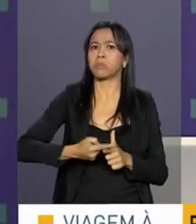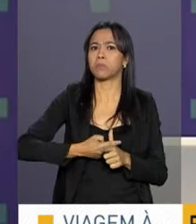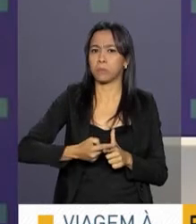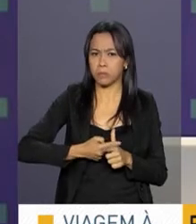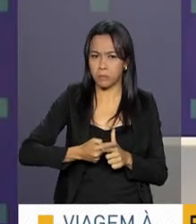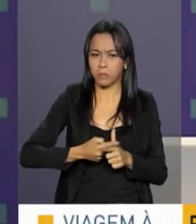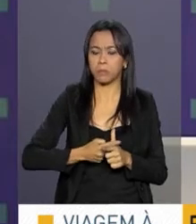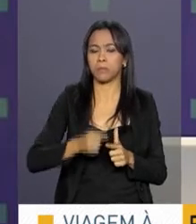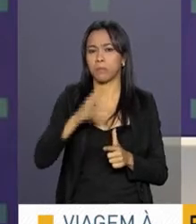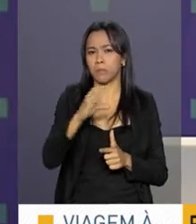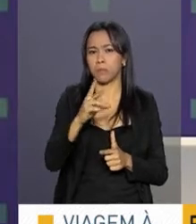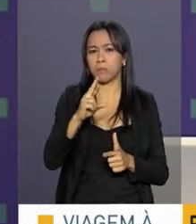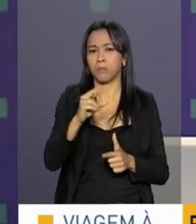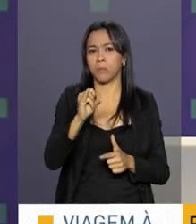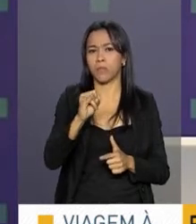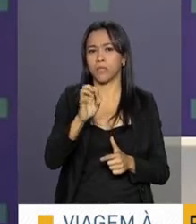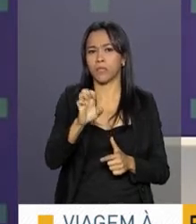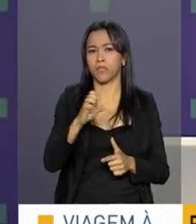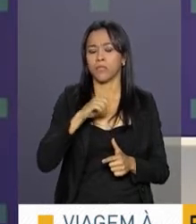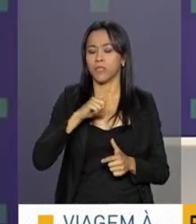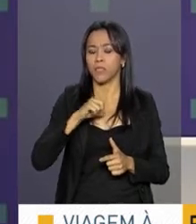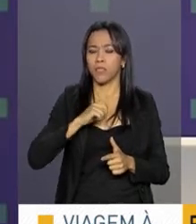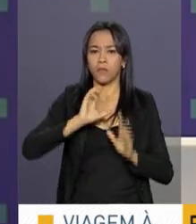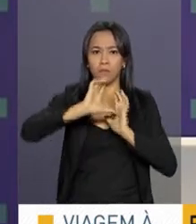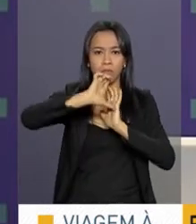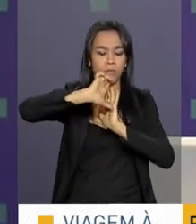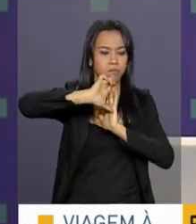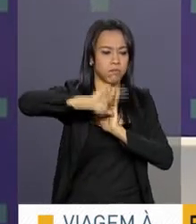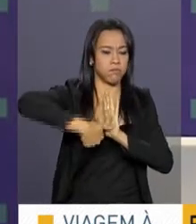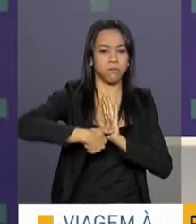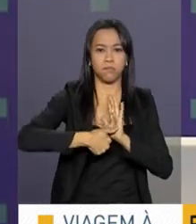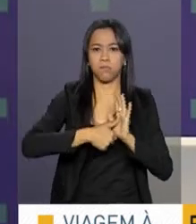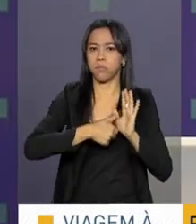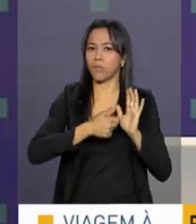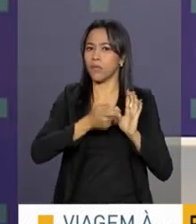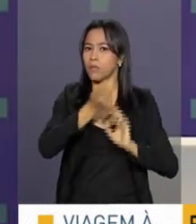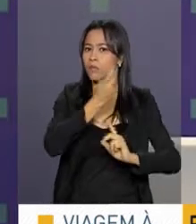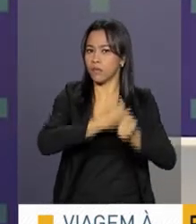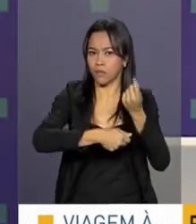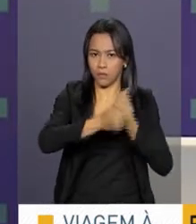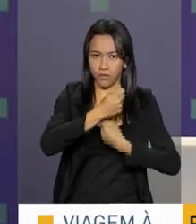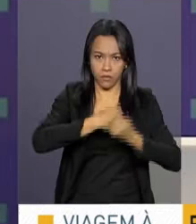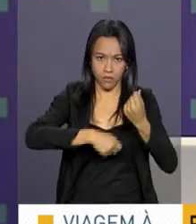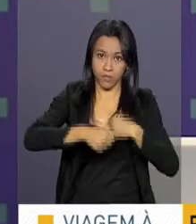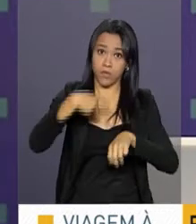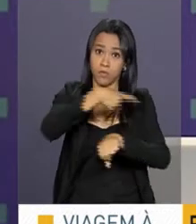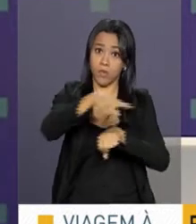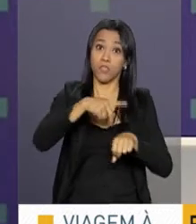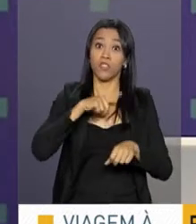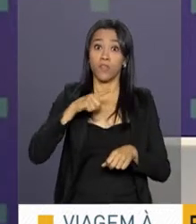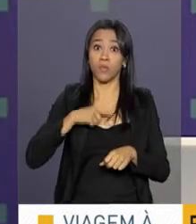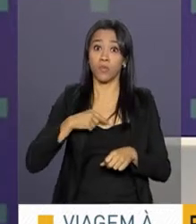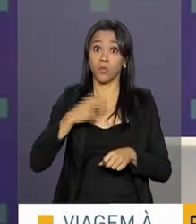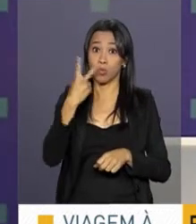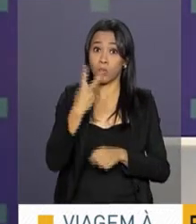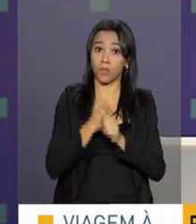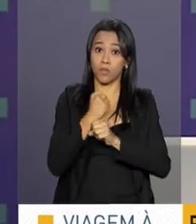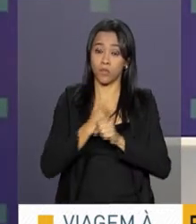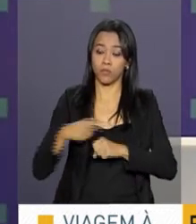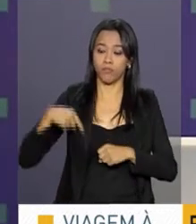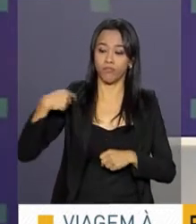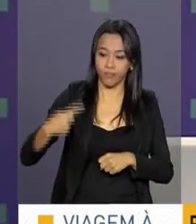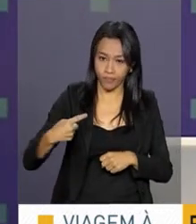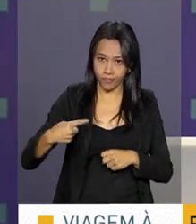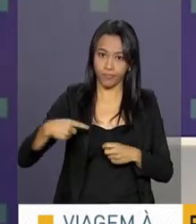tivemos a maior recessão da história registrada do país. Nós tivemos, por dois anos seguidos,